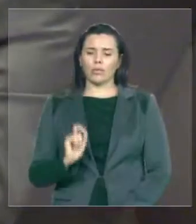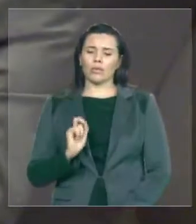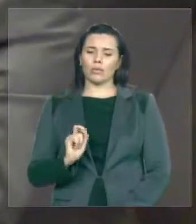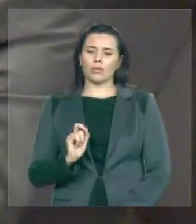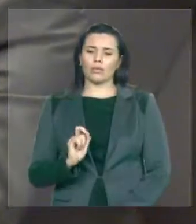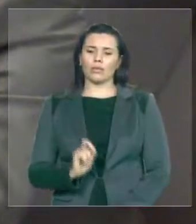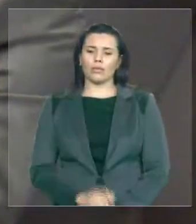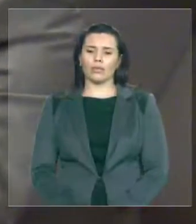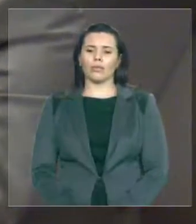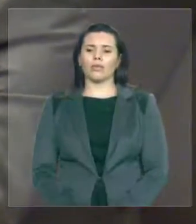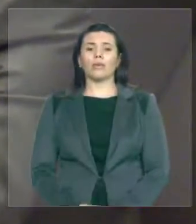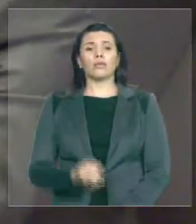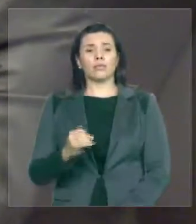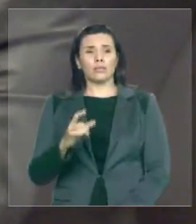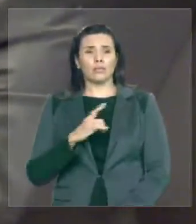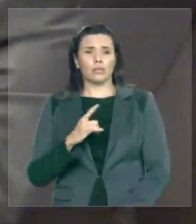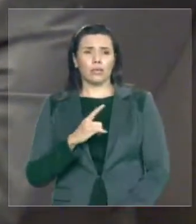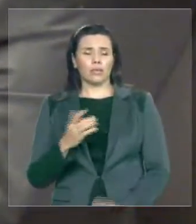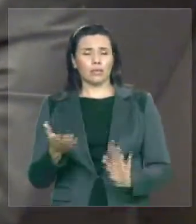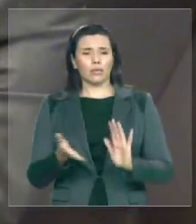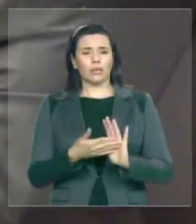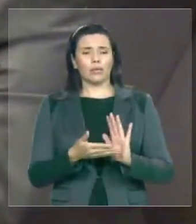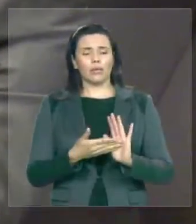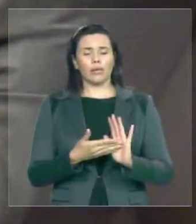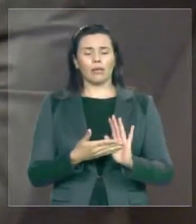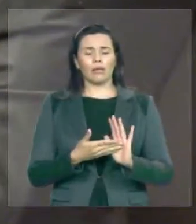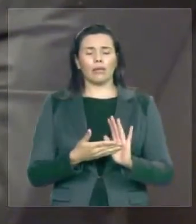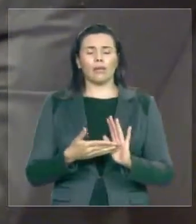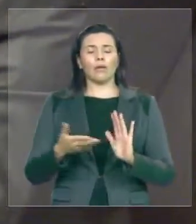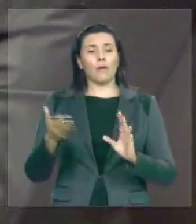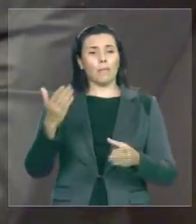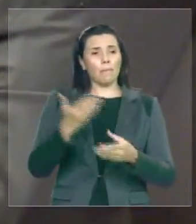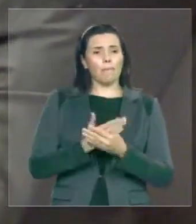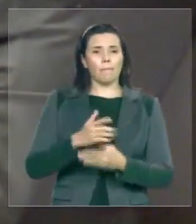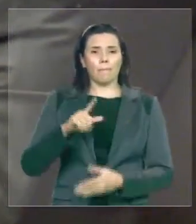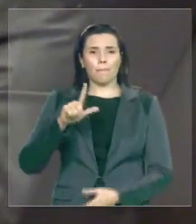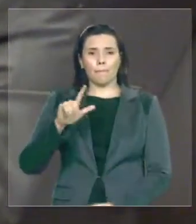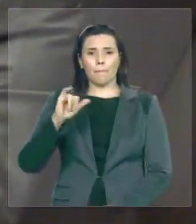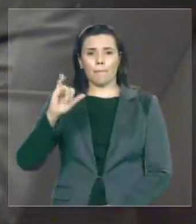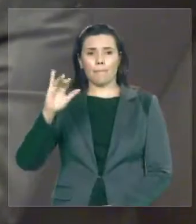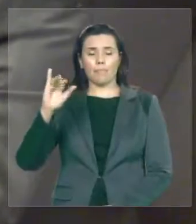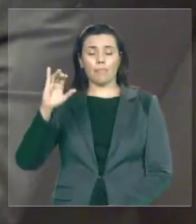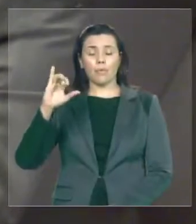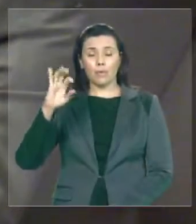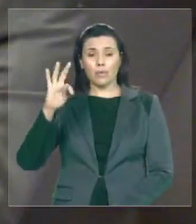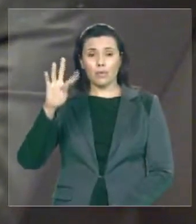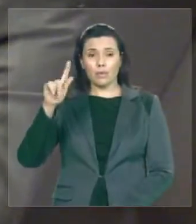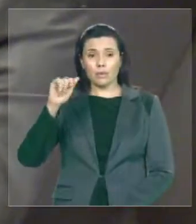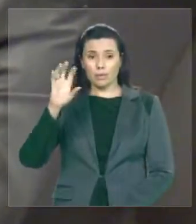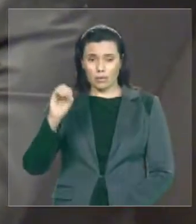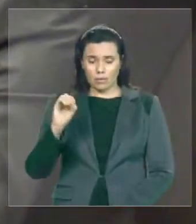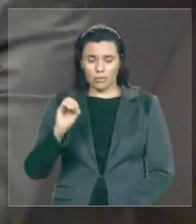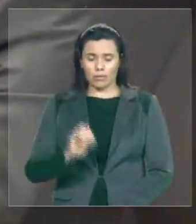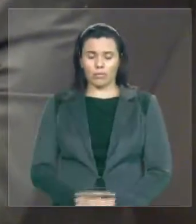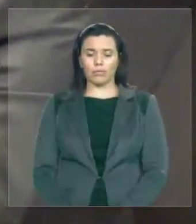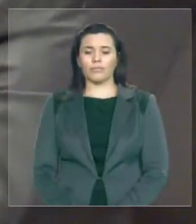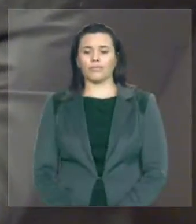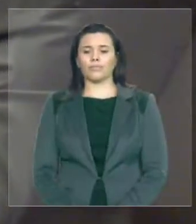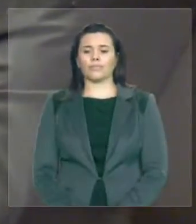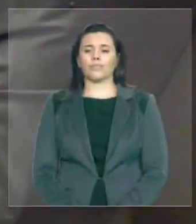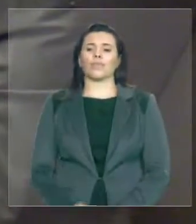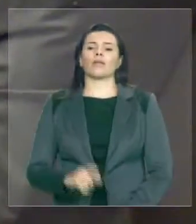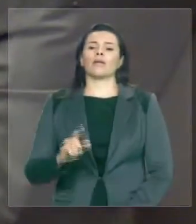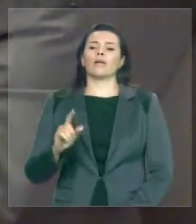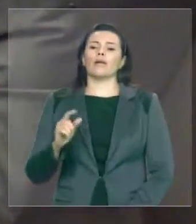uma licitação tão importante para a comunidade, vai haver a compreensão das autoridades e que essa licitação ocorrerá no menor